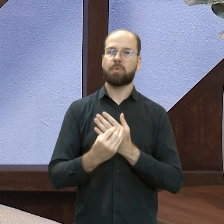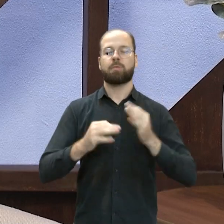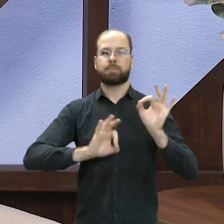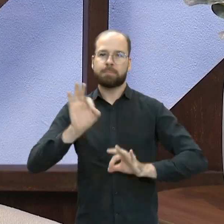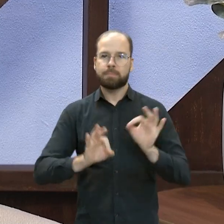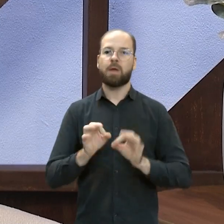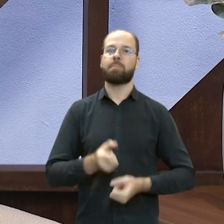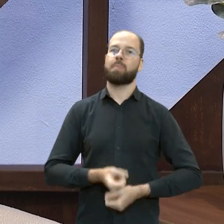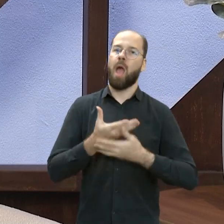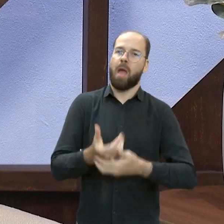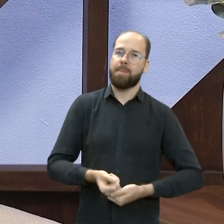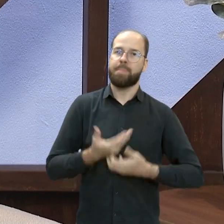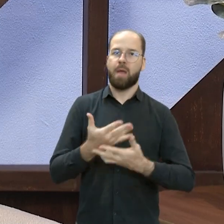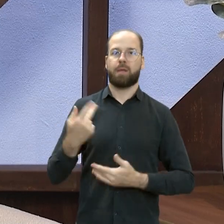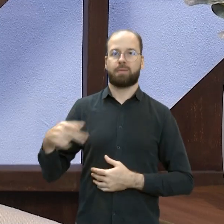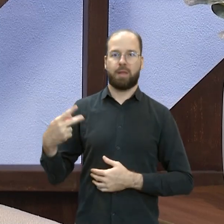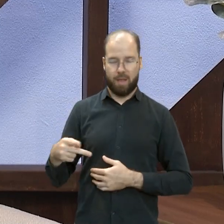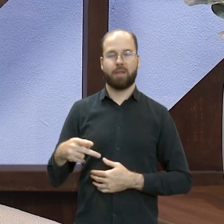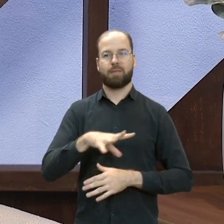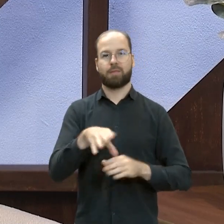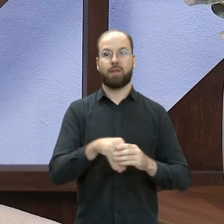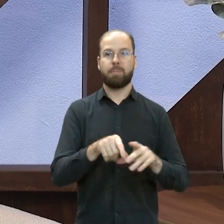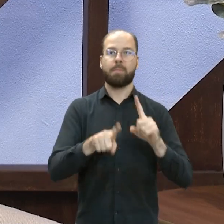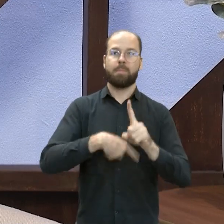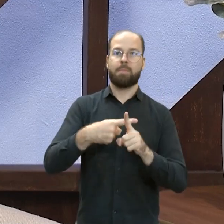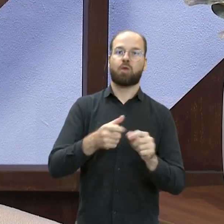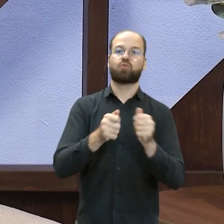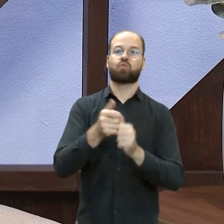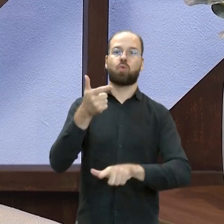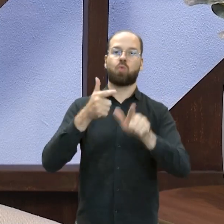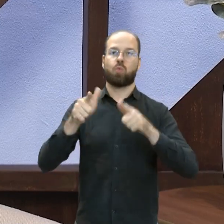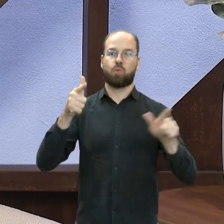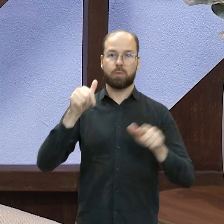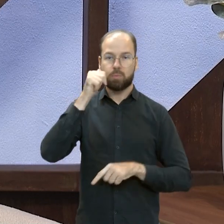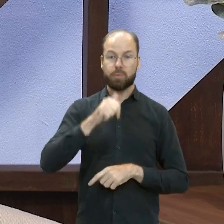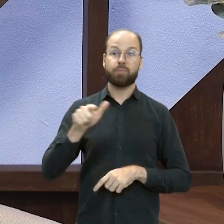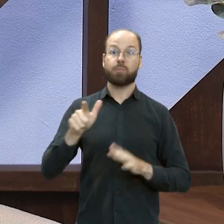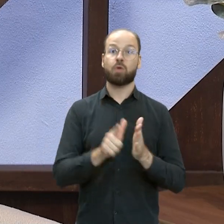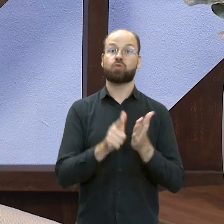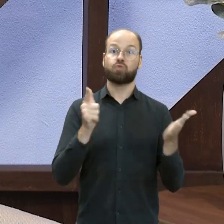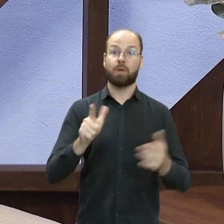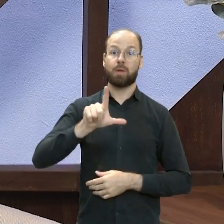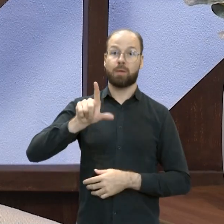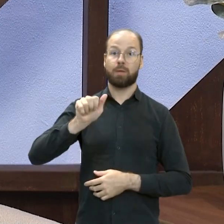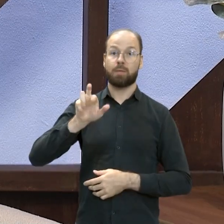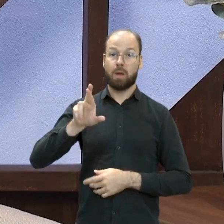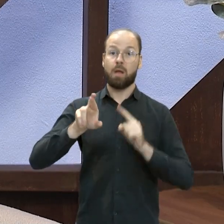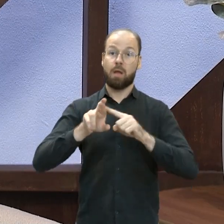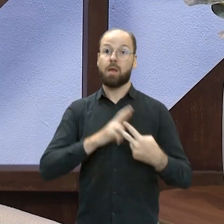goiana, com outras mulheres também, né? Que o jornal Lar era um jornal dirigido